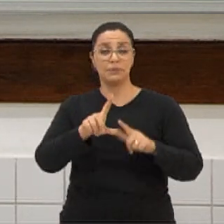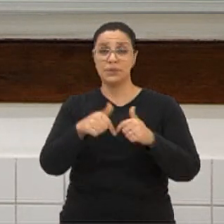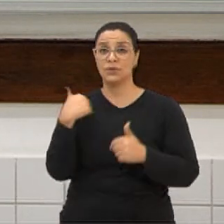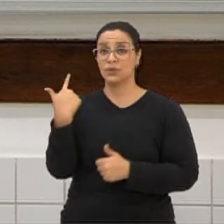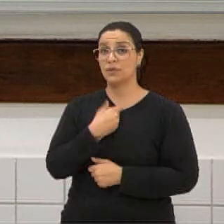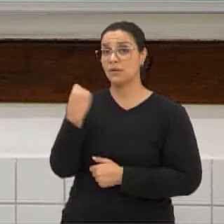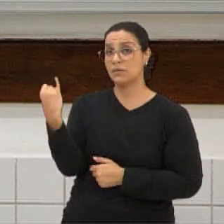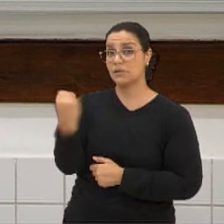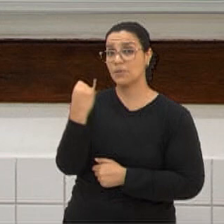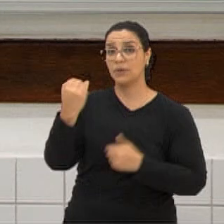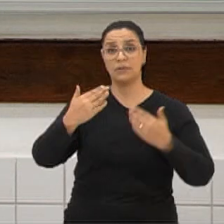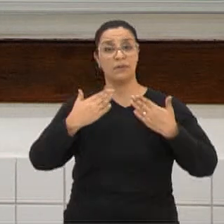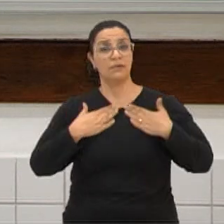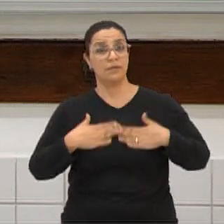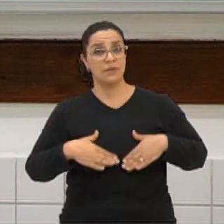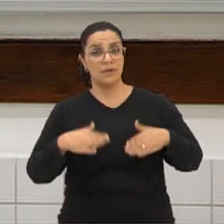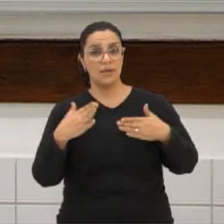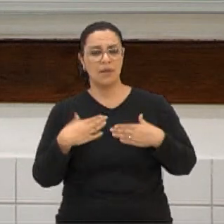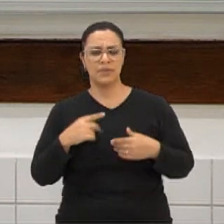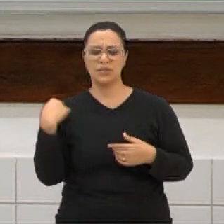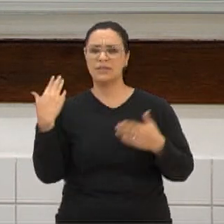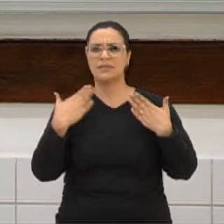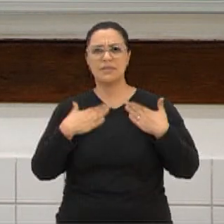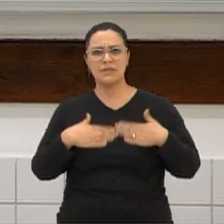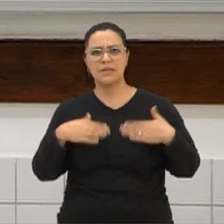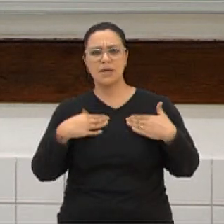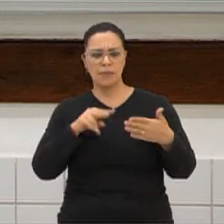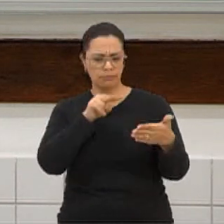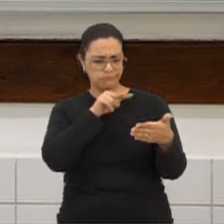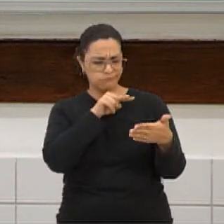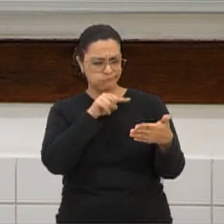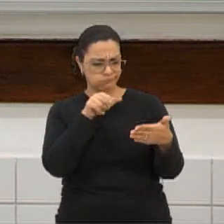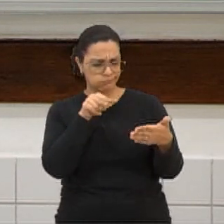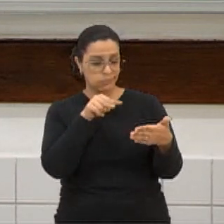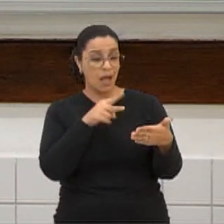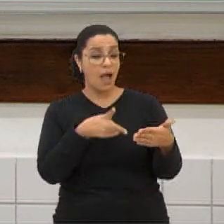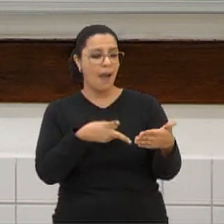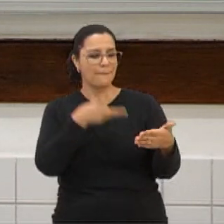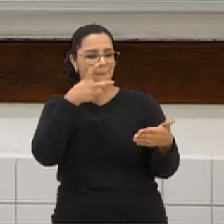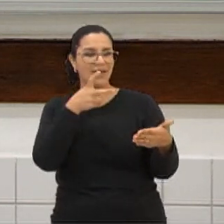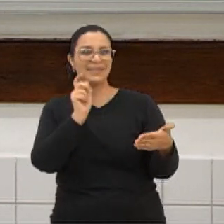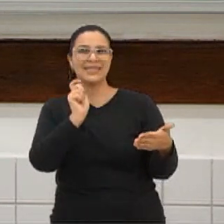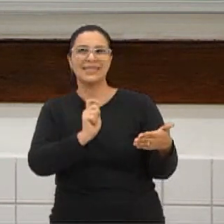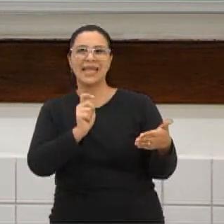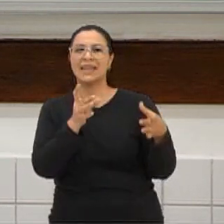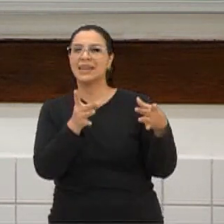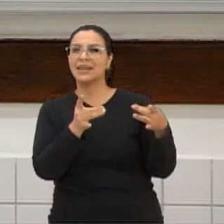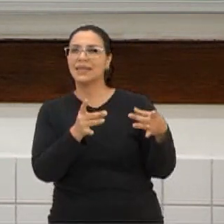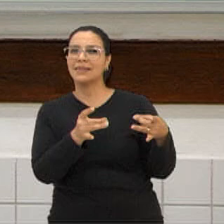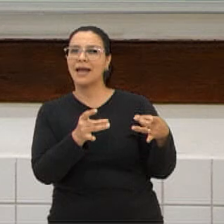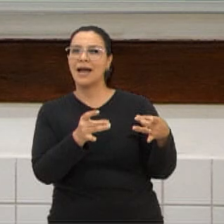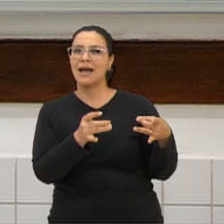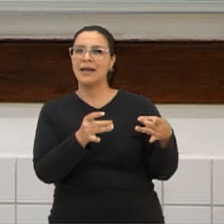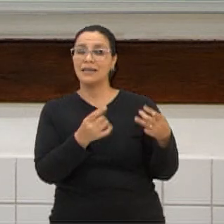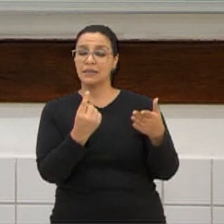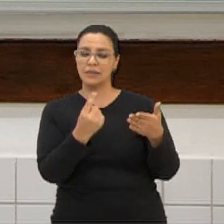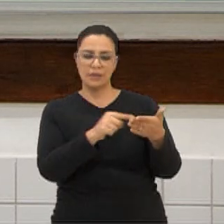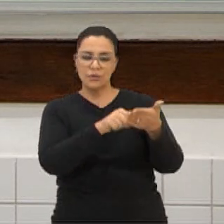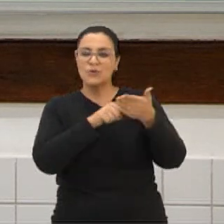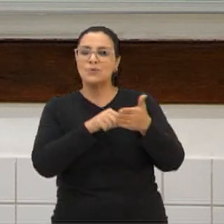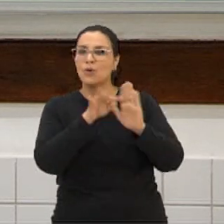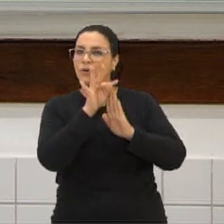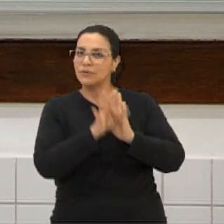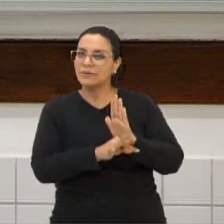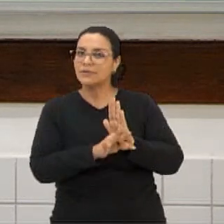aí a importância da calma, porque é com calma que a gente consegue perceber alguns detalhes que as questões nos